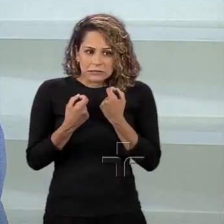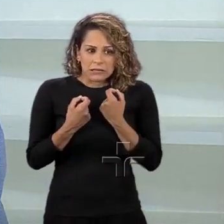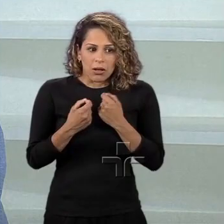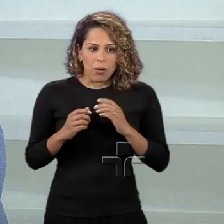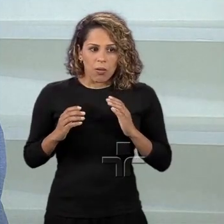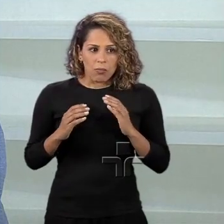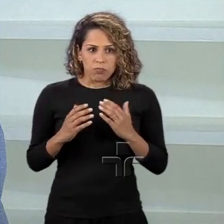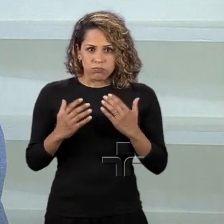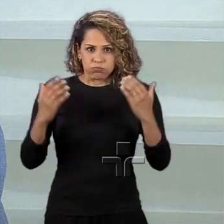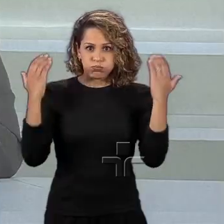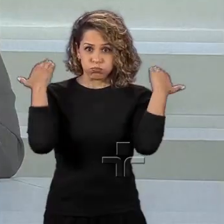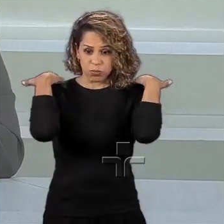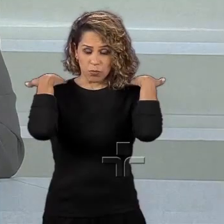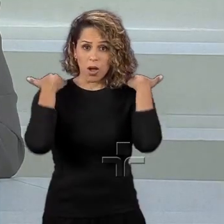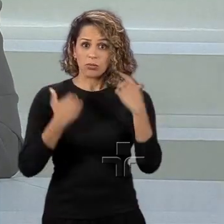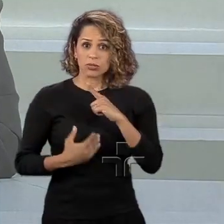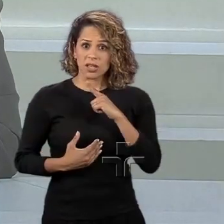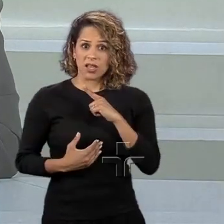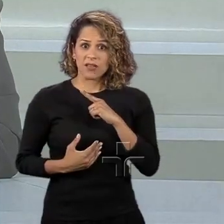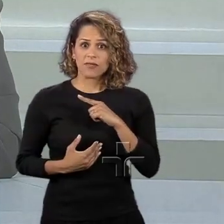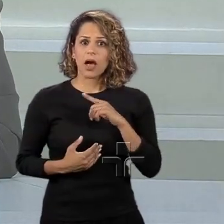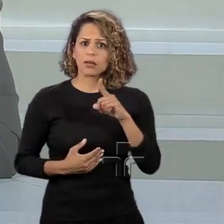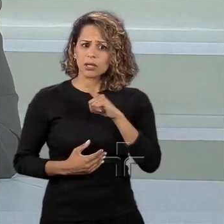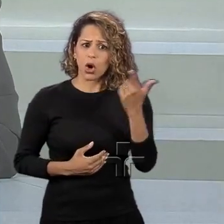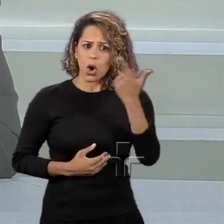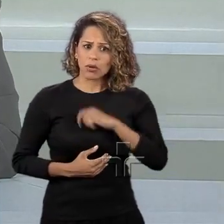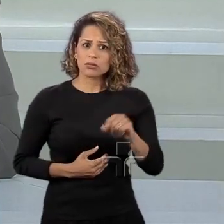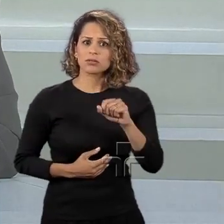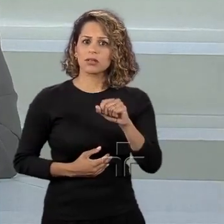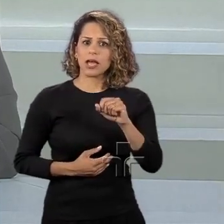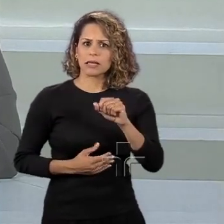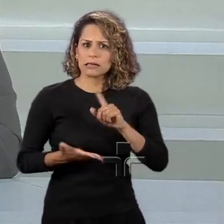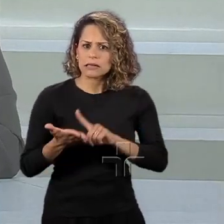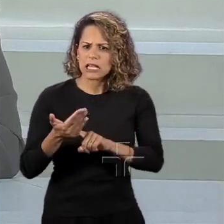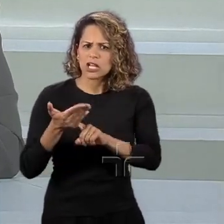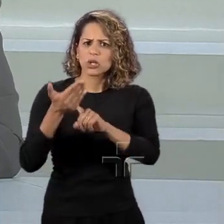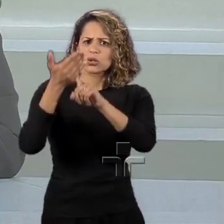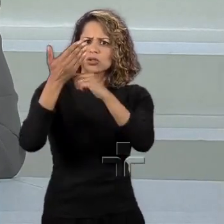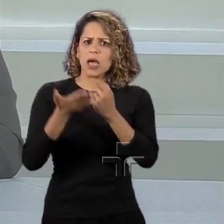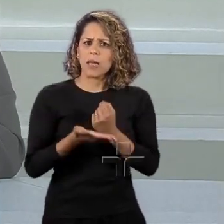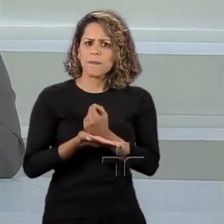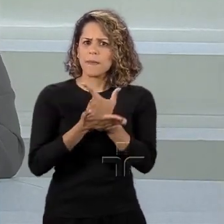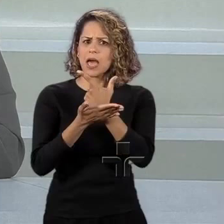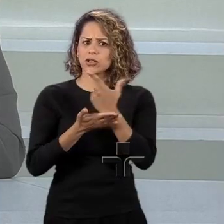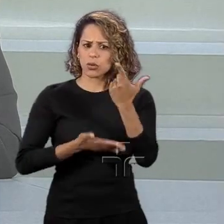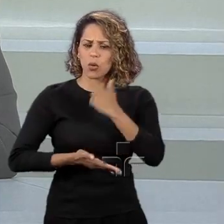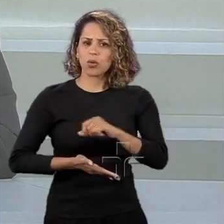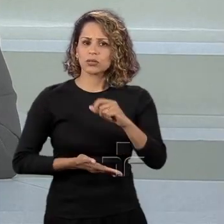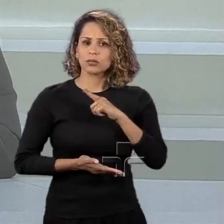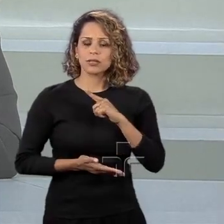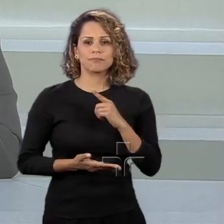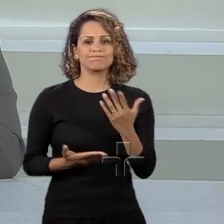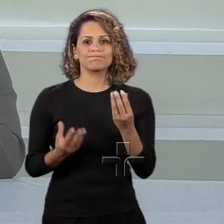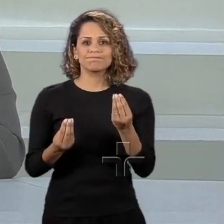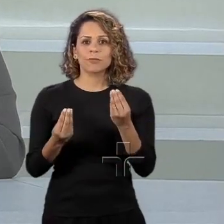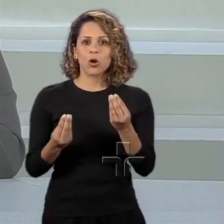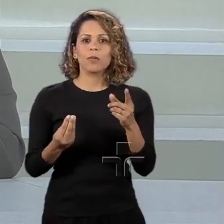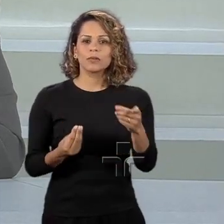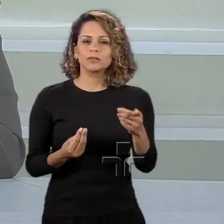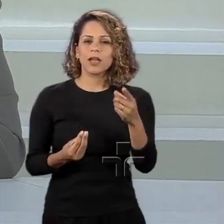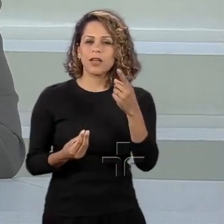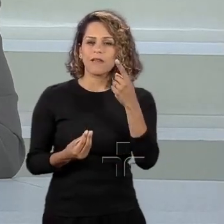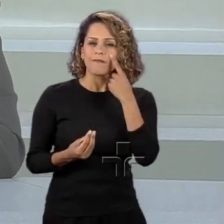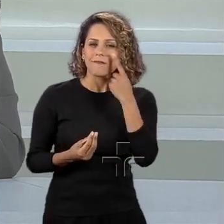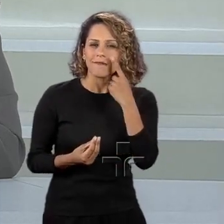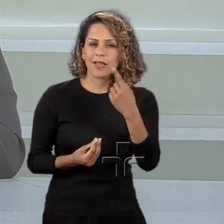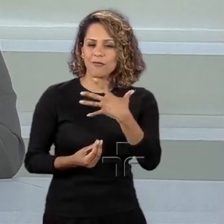mais alta e mais moderna tecnologia de medicamentos, ninguém pode medir o que é isso, de ele poder ver a formatura da filha, que era o grande sonho dele.